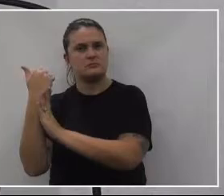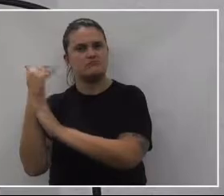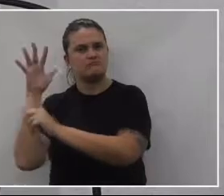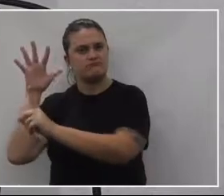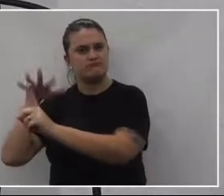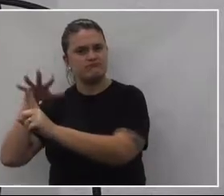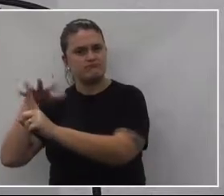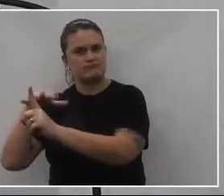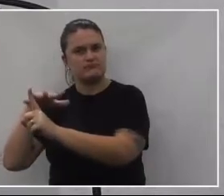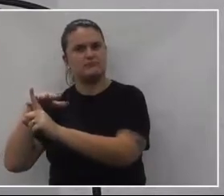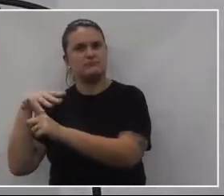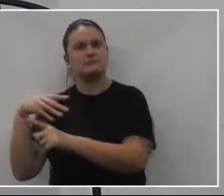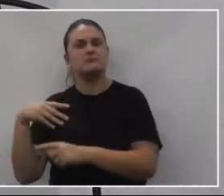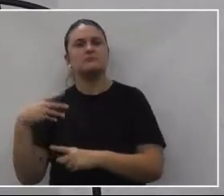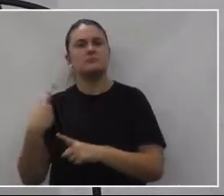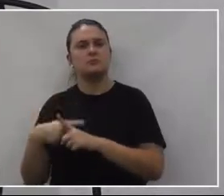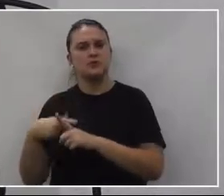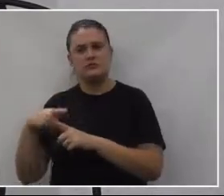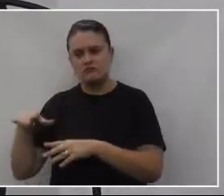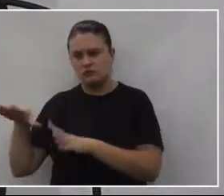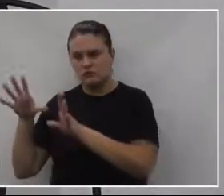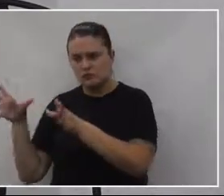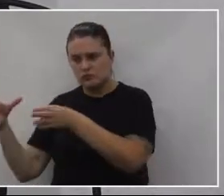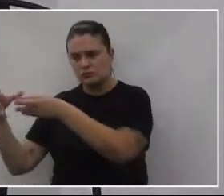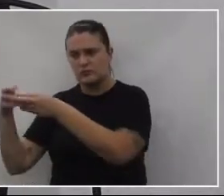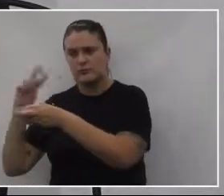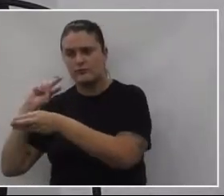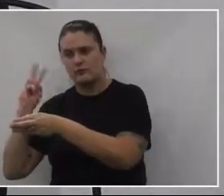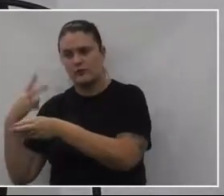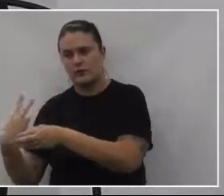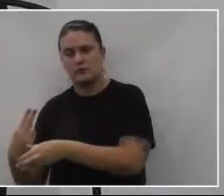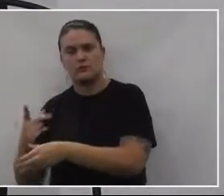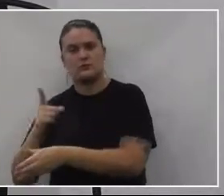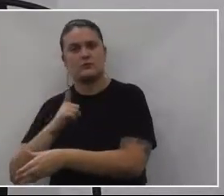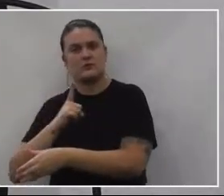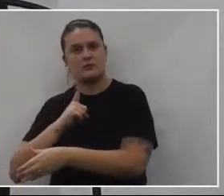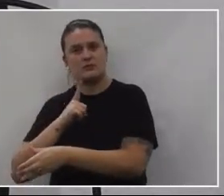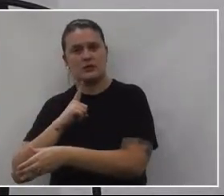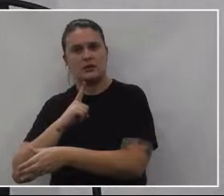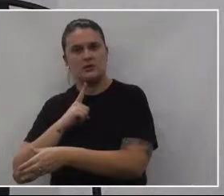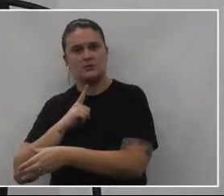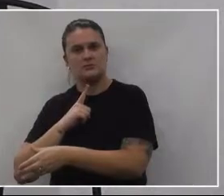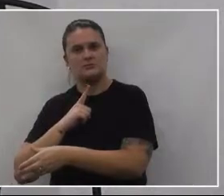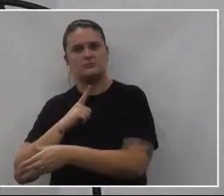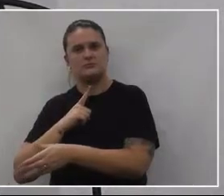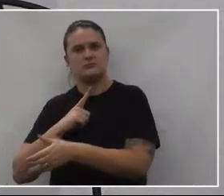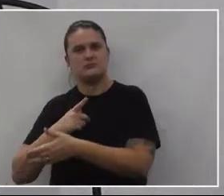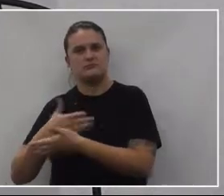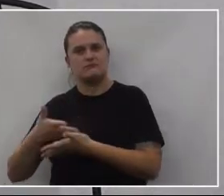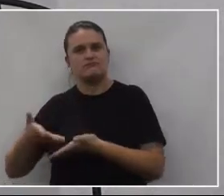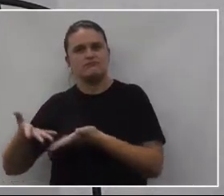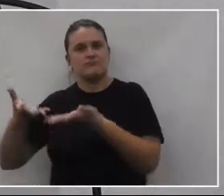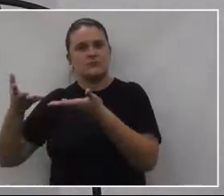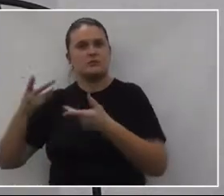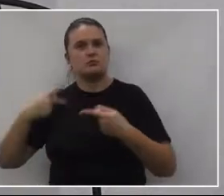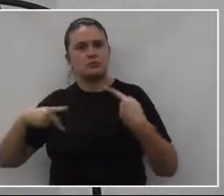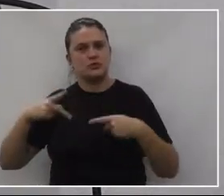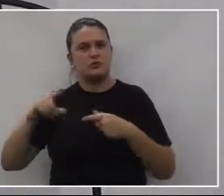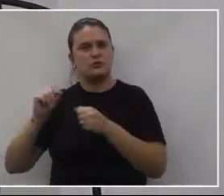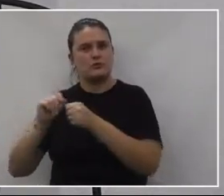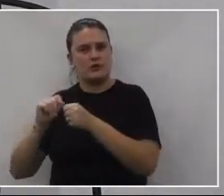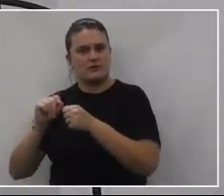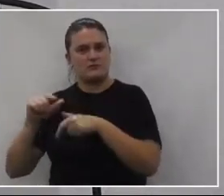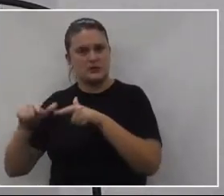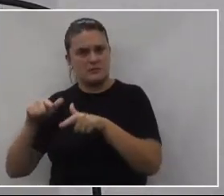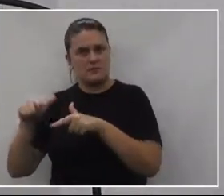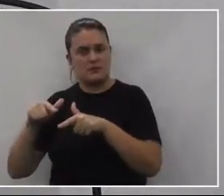a mais alta qualificação, porque os senhores têm, inclusive, os méritos políticos daquilo que estão fazendo, né? Então,